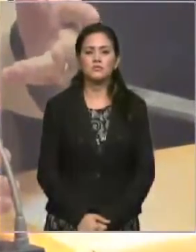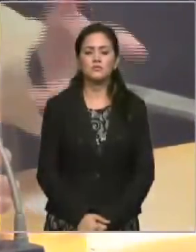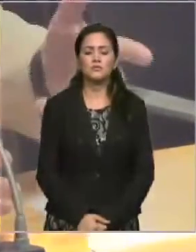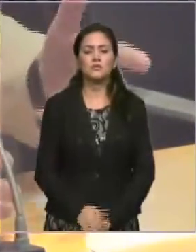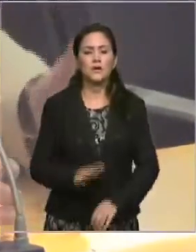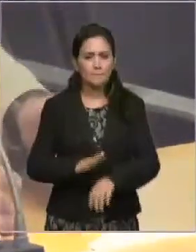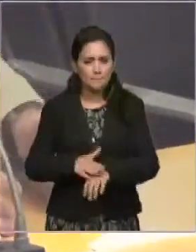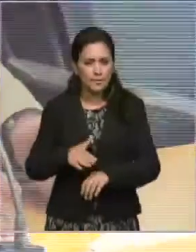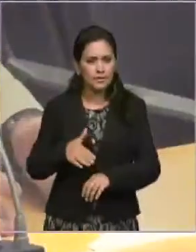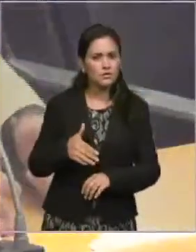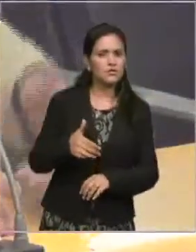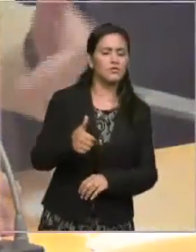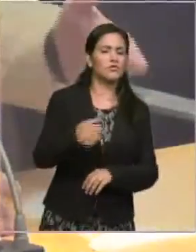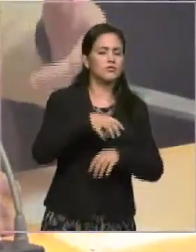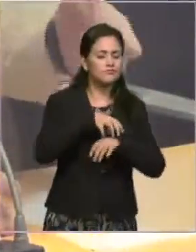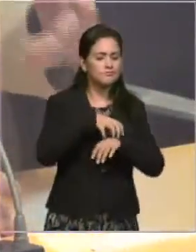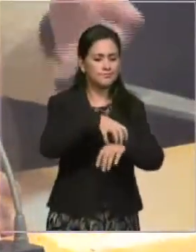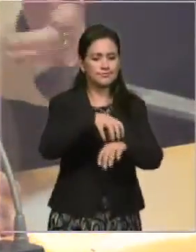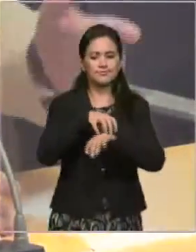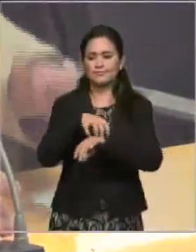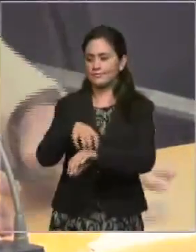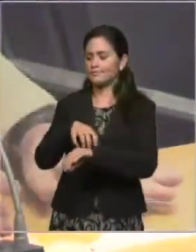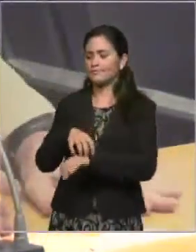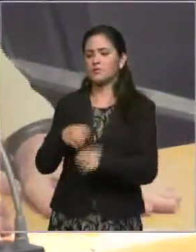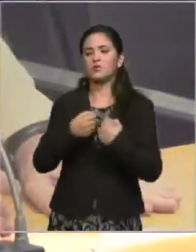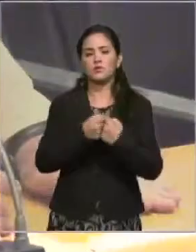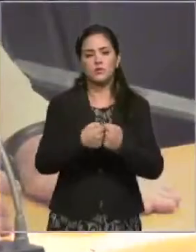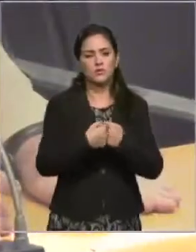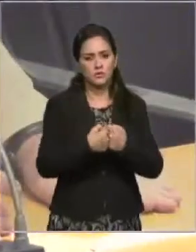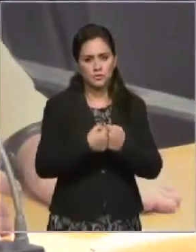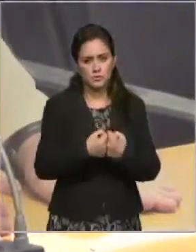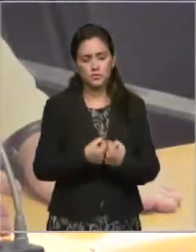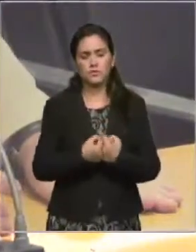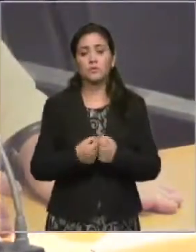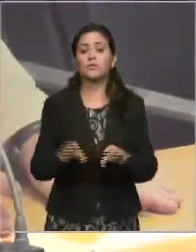o início do lançamento desta licitação,